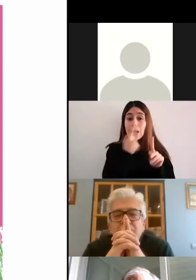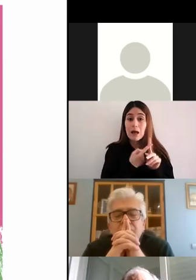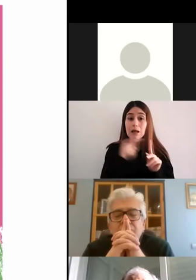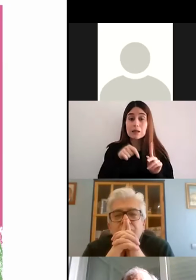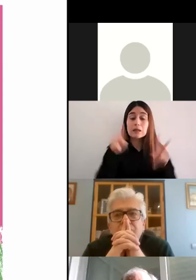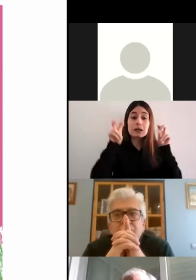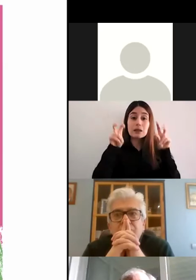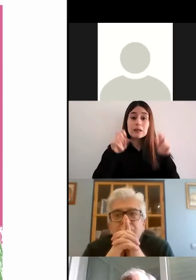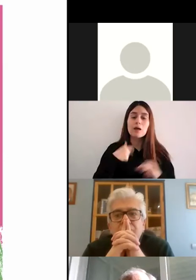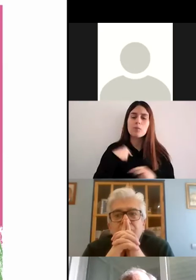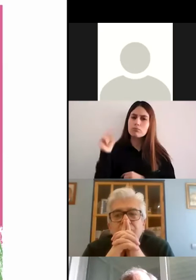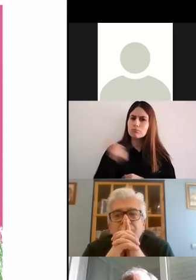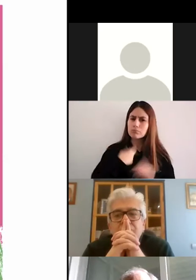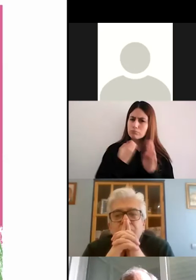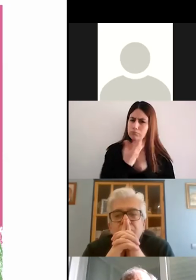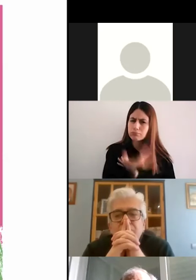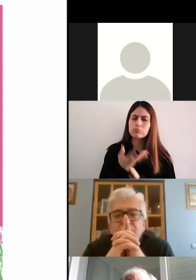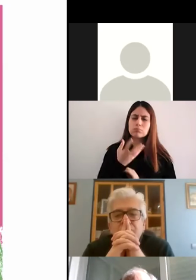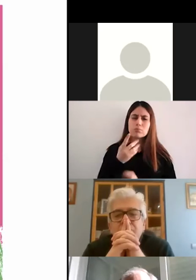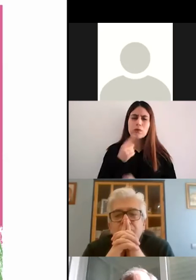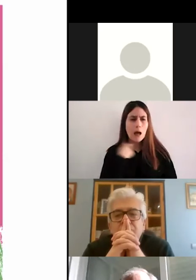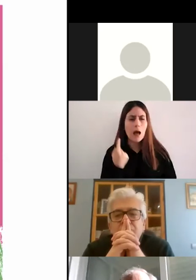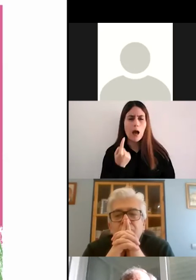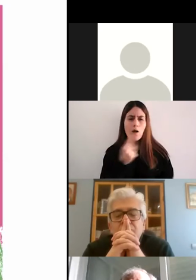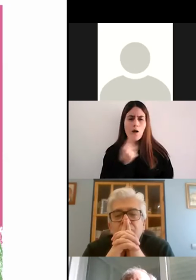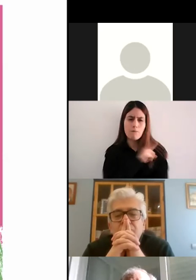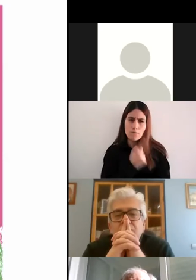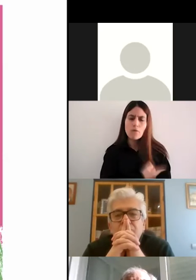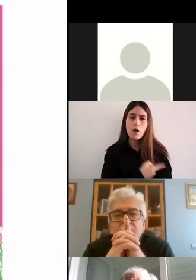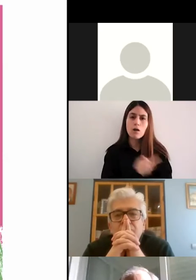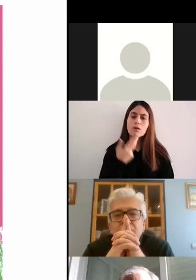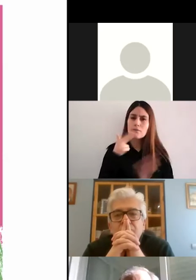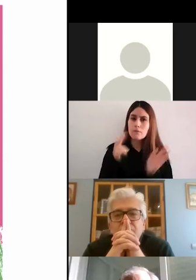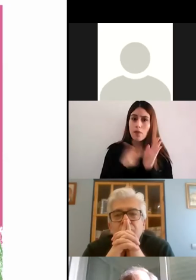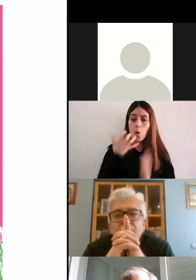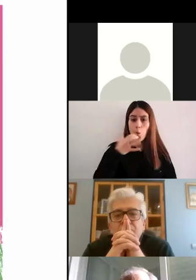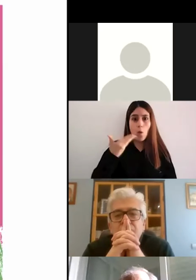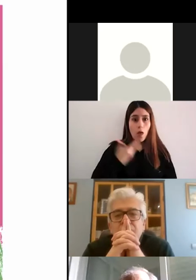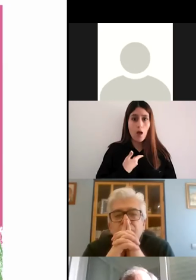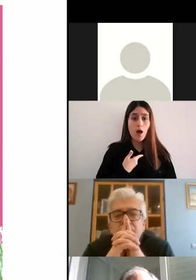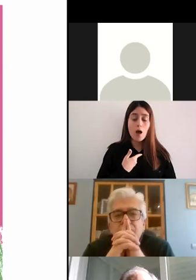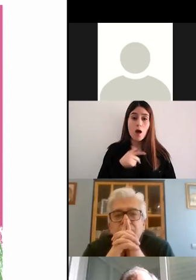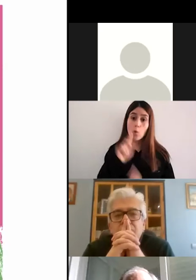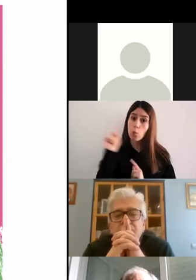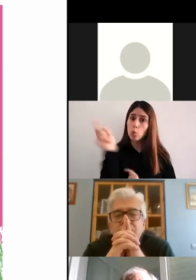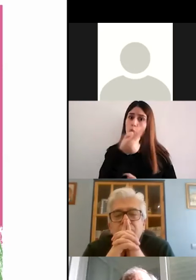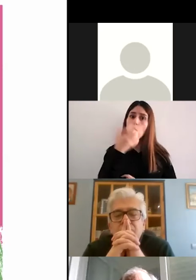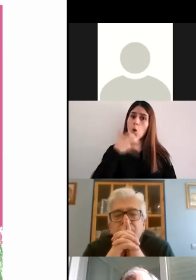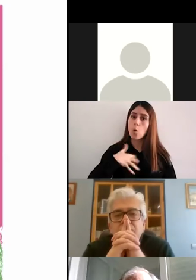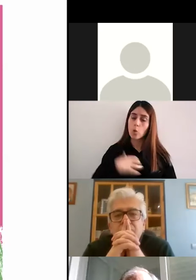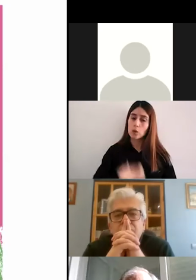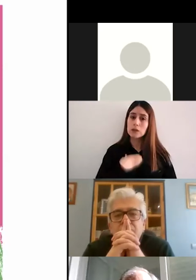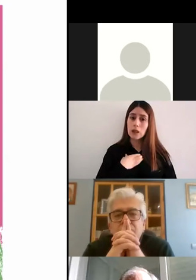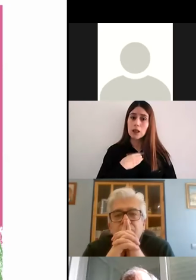tema é Somos Muitos, Somos Raros, Somos Fortes, e é verdade, e estamos orgulhosos, e todos vocês devem estar. Temos os